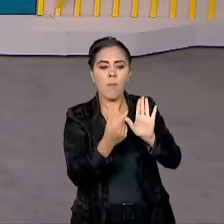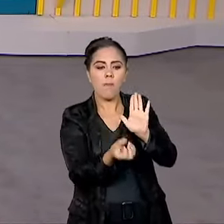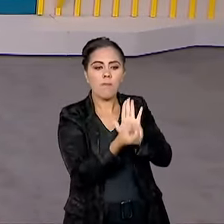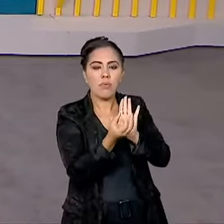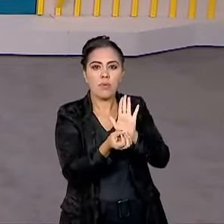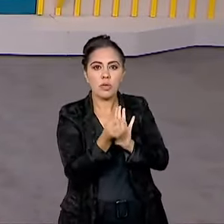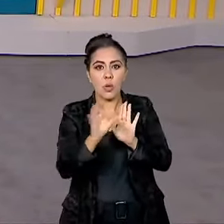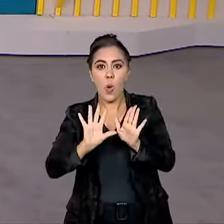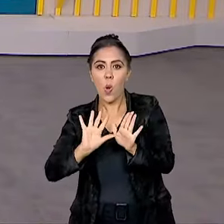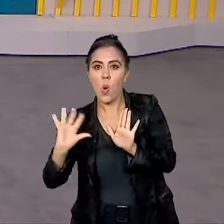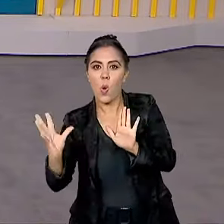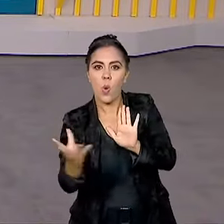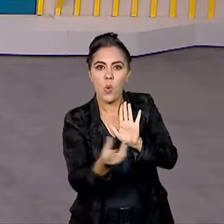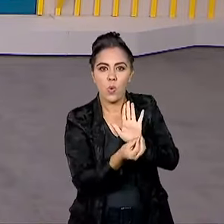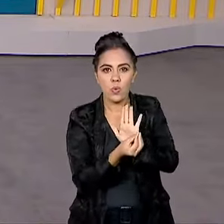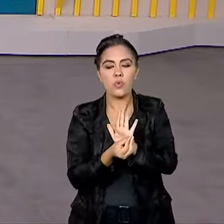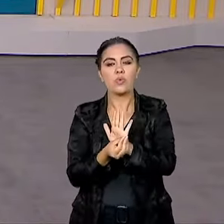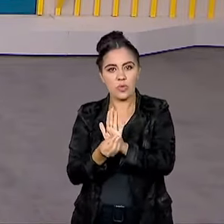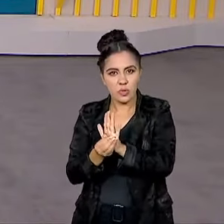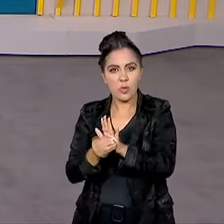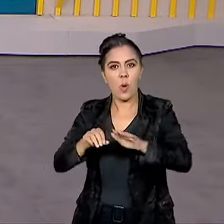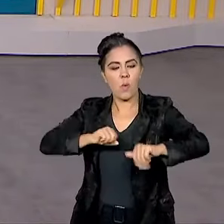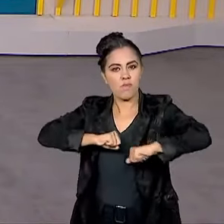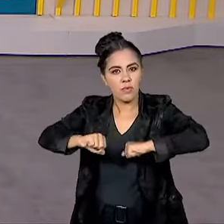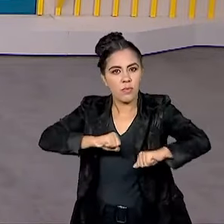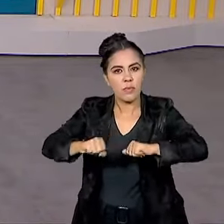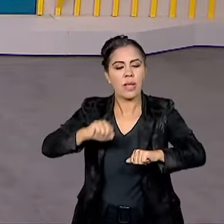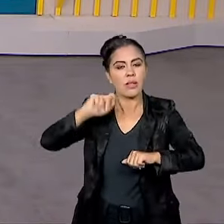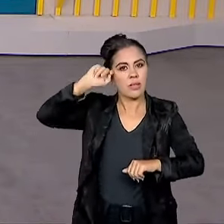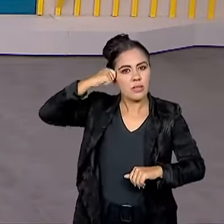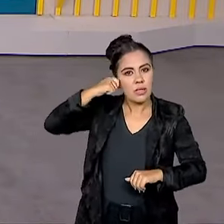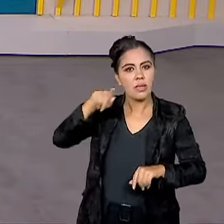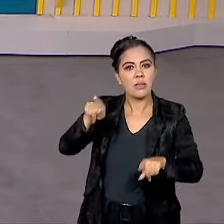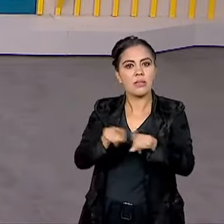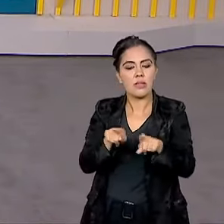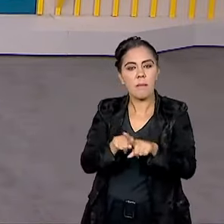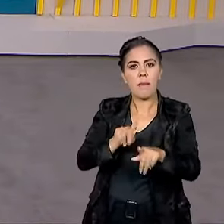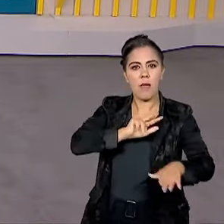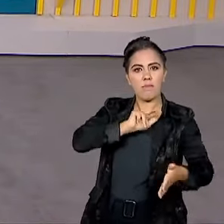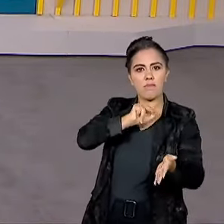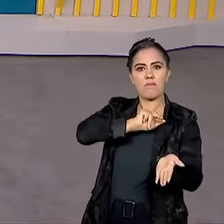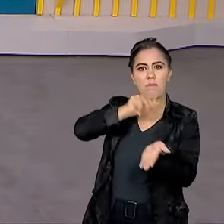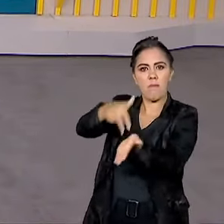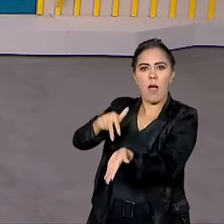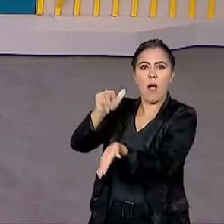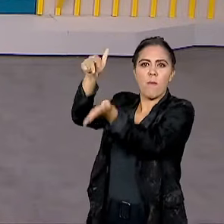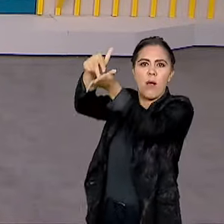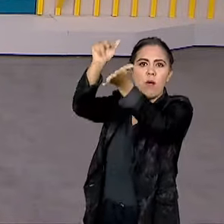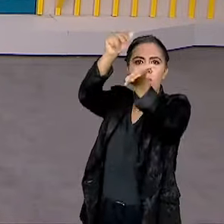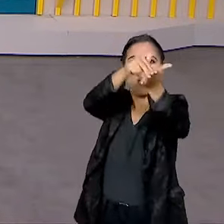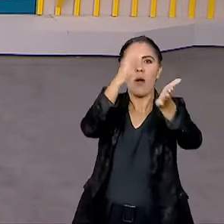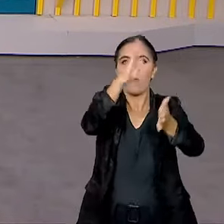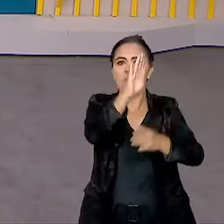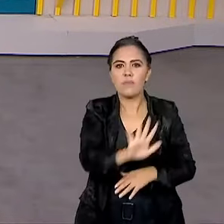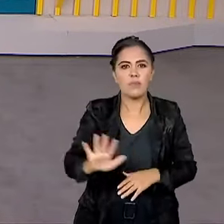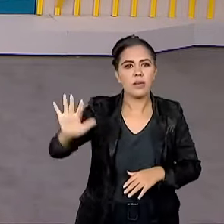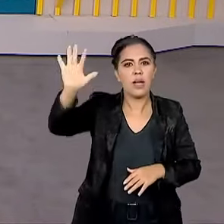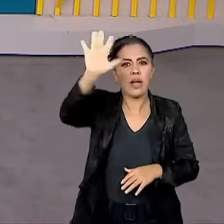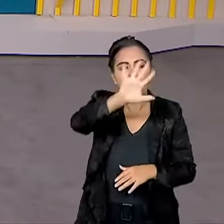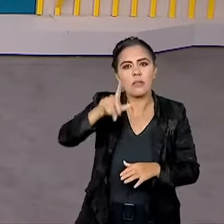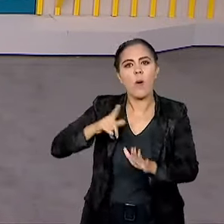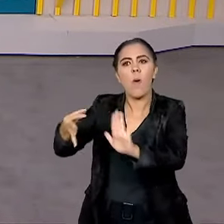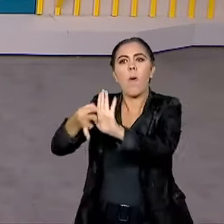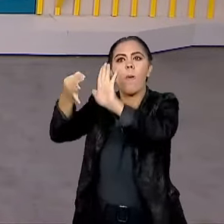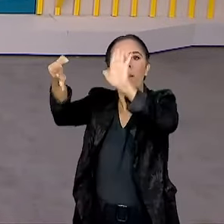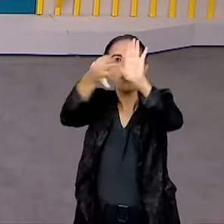forma coletiva com o movimento negro. Durante a etapa das caravanas participativas que rodaram o Brasil, fazendo uma escuta